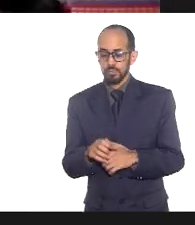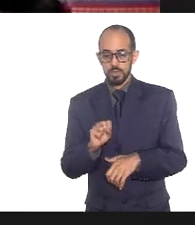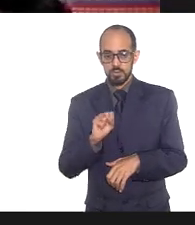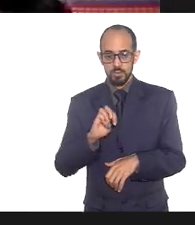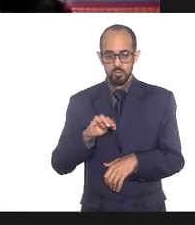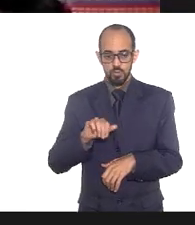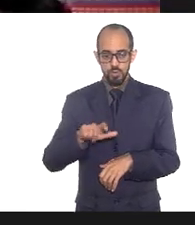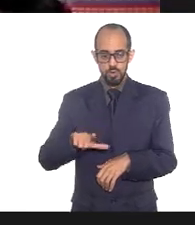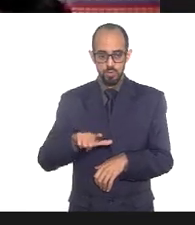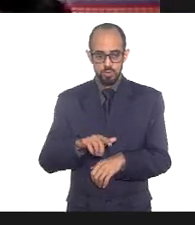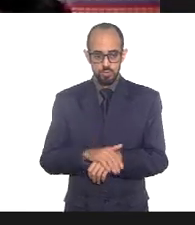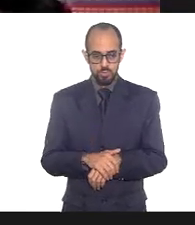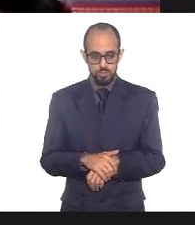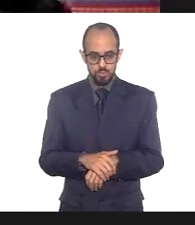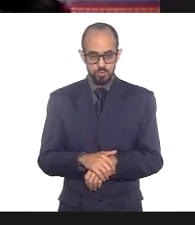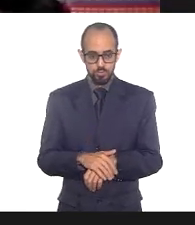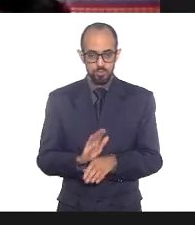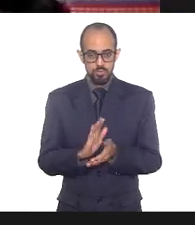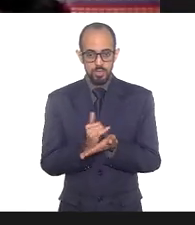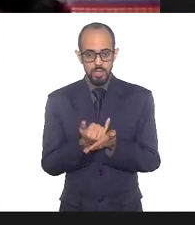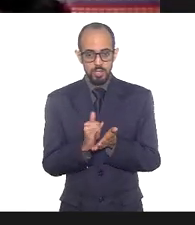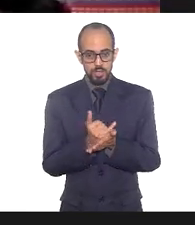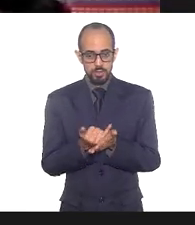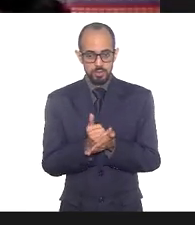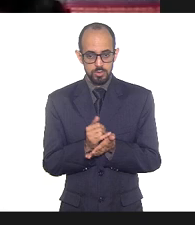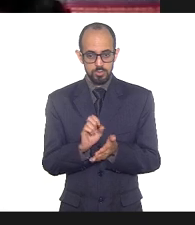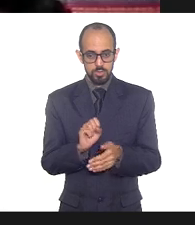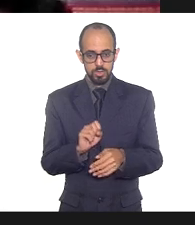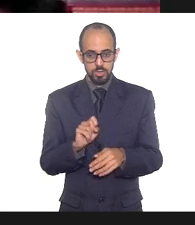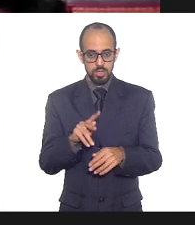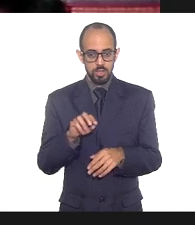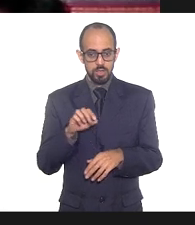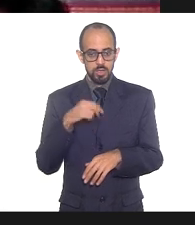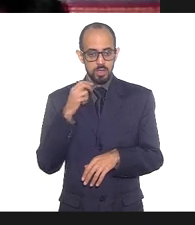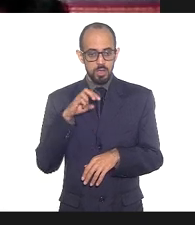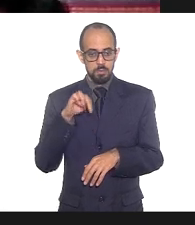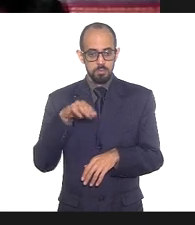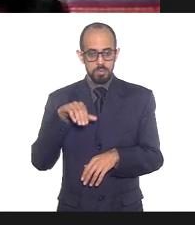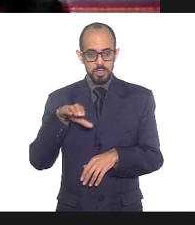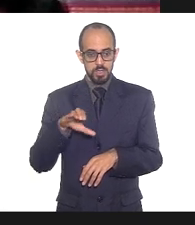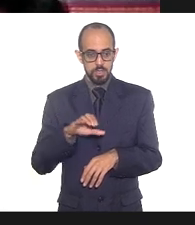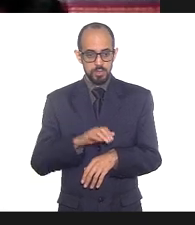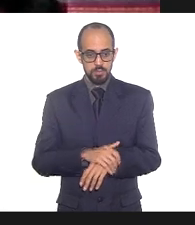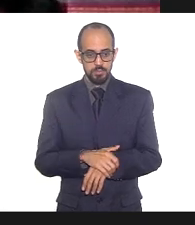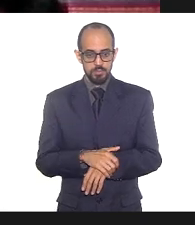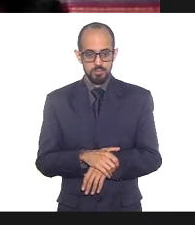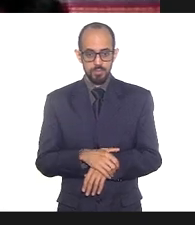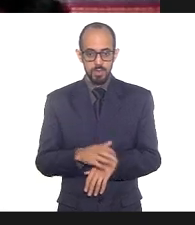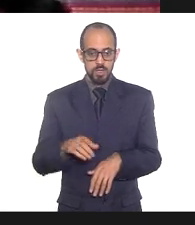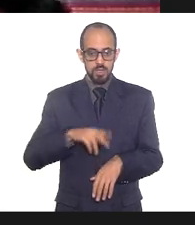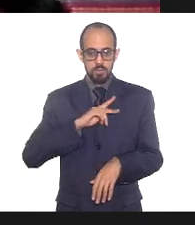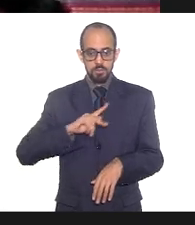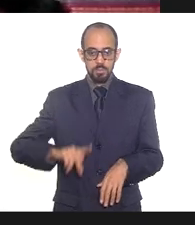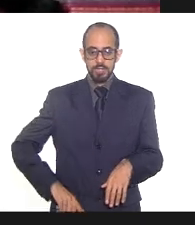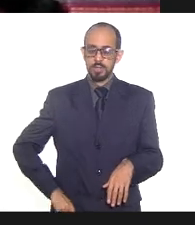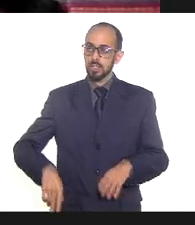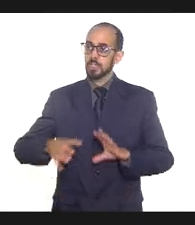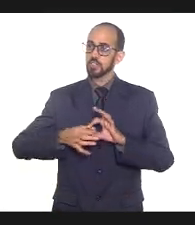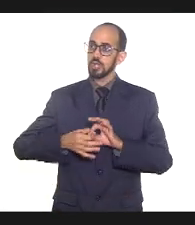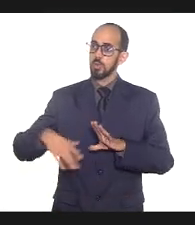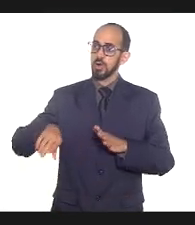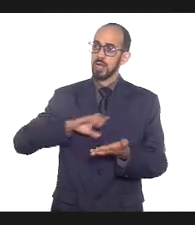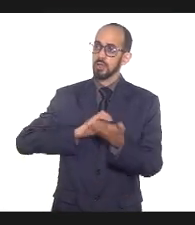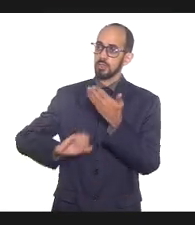Malafaia sala já está escrito que tá atrás de mim é o presidente da